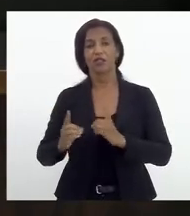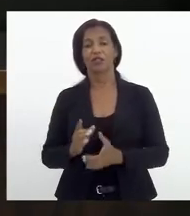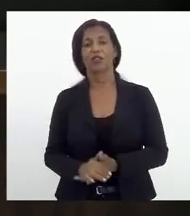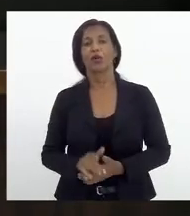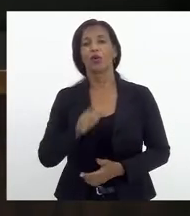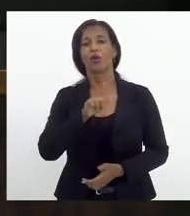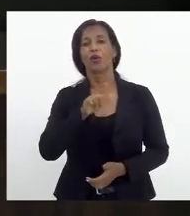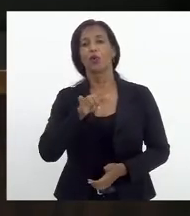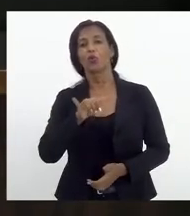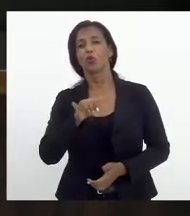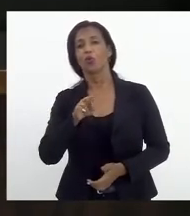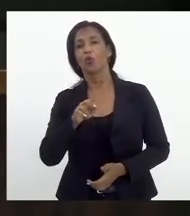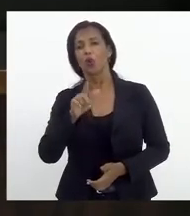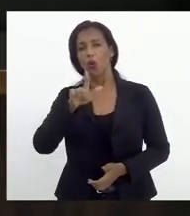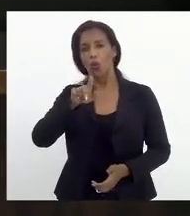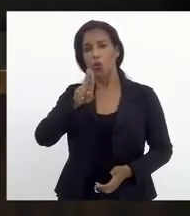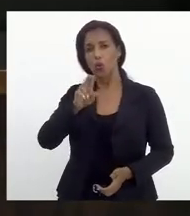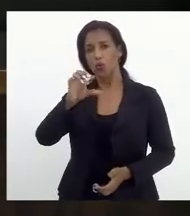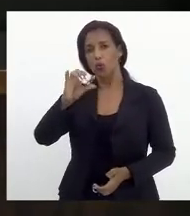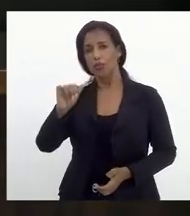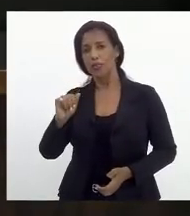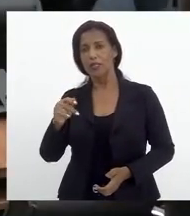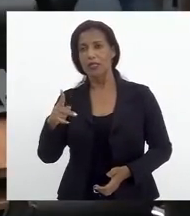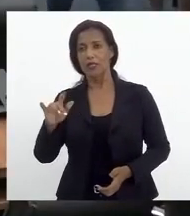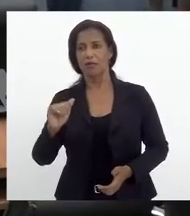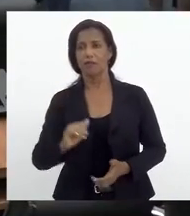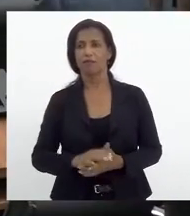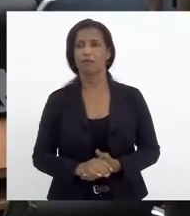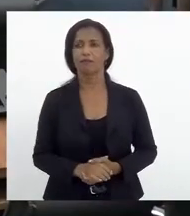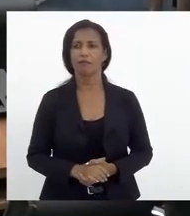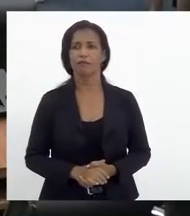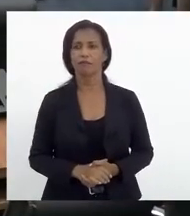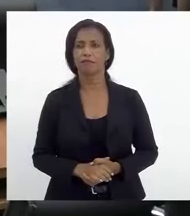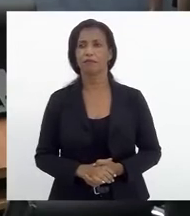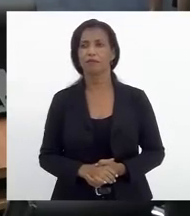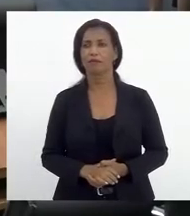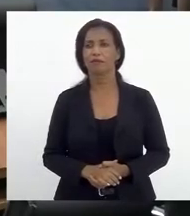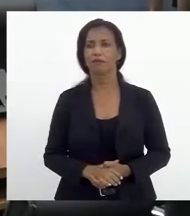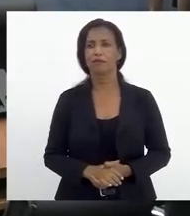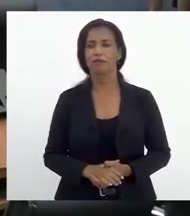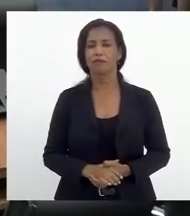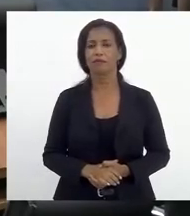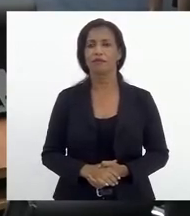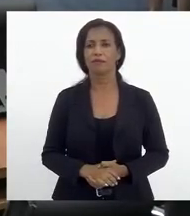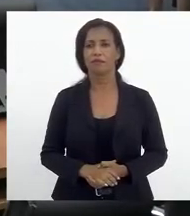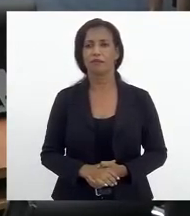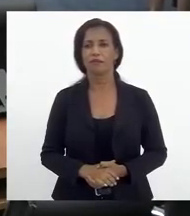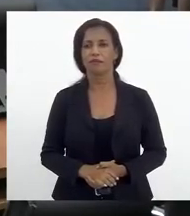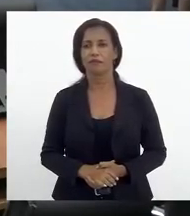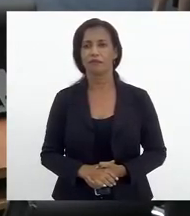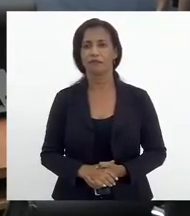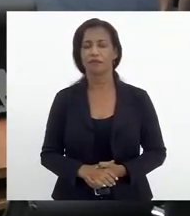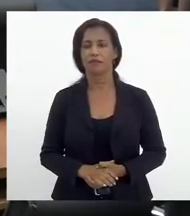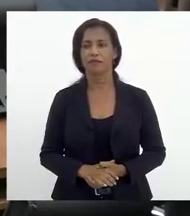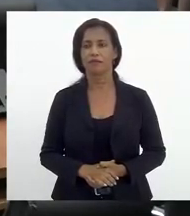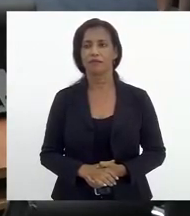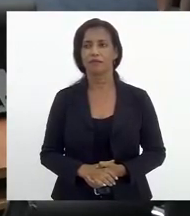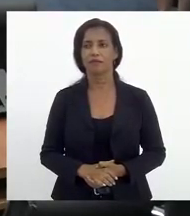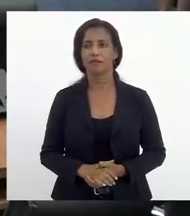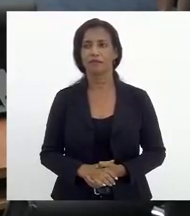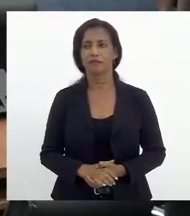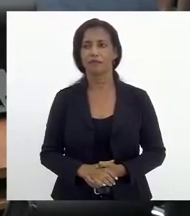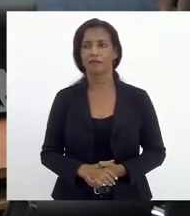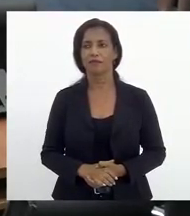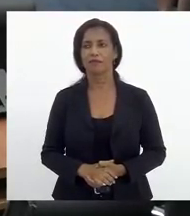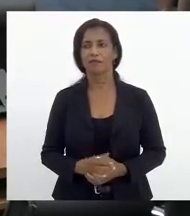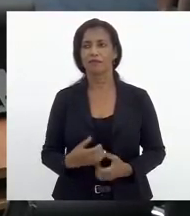Lucinha. Sérgio. Você caiu, você ficou sem. Eu passei para a Lucinha, vê se você consegue restabelecer para você terminar. Porque